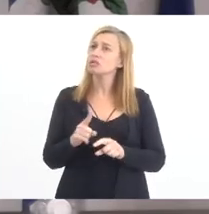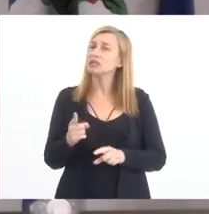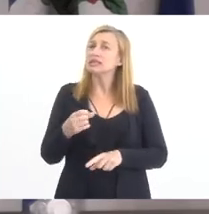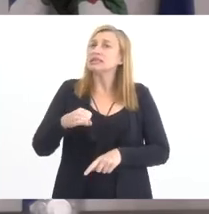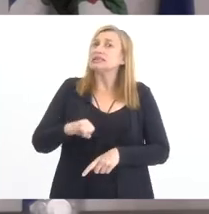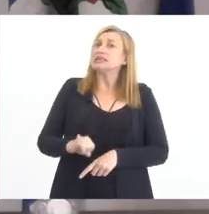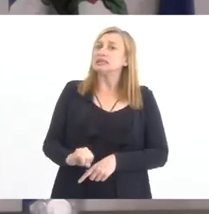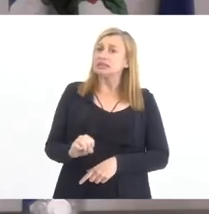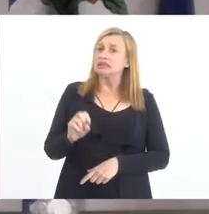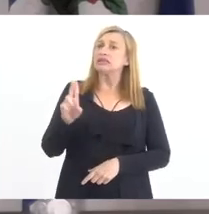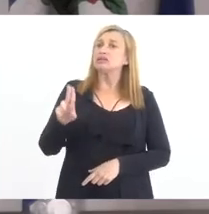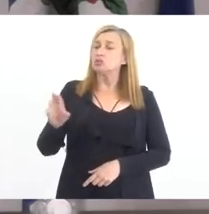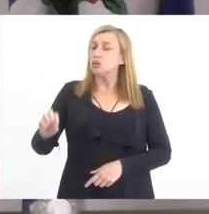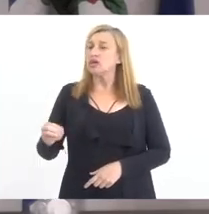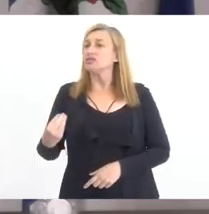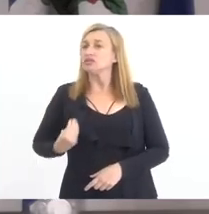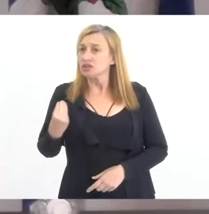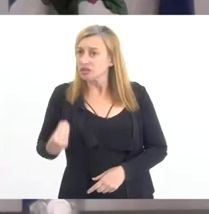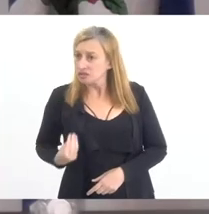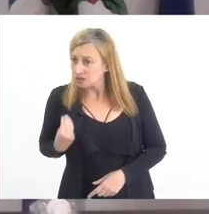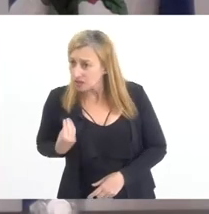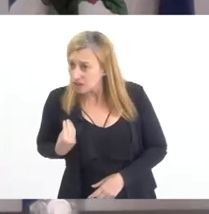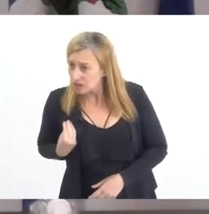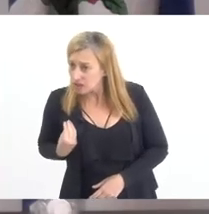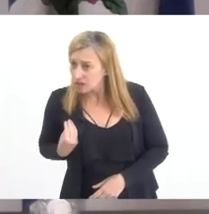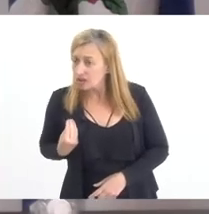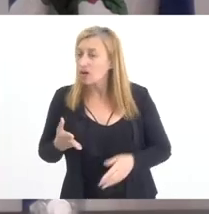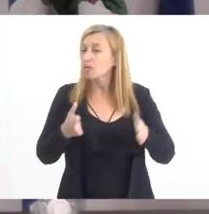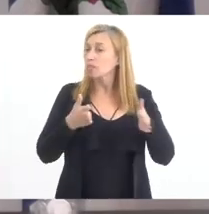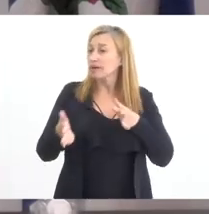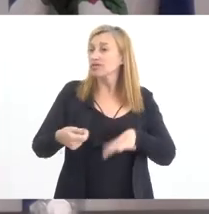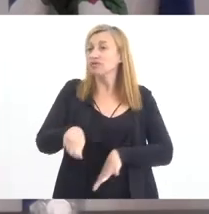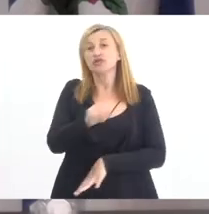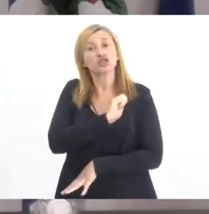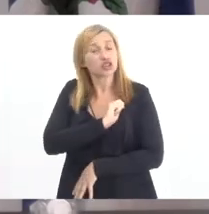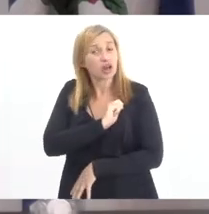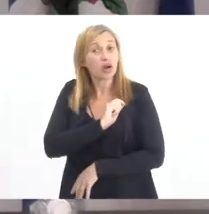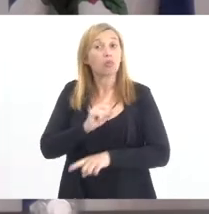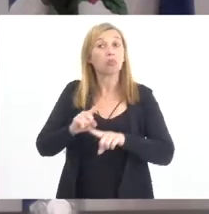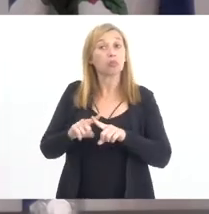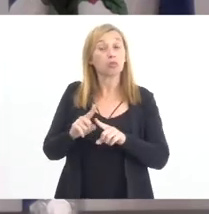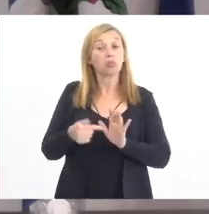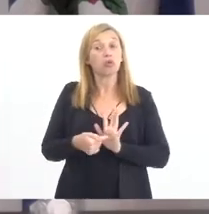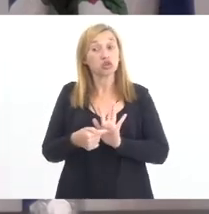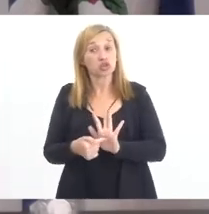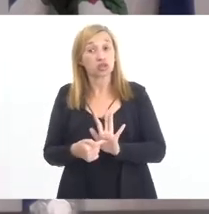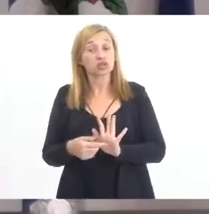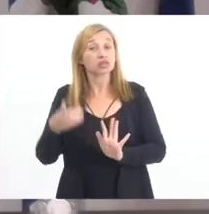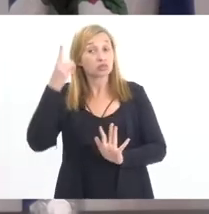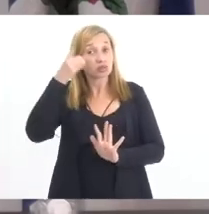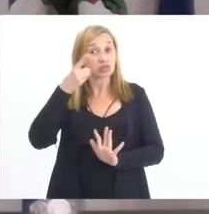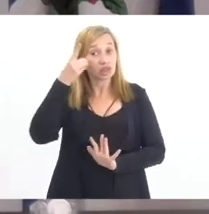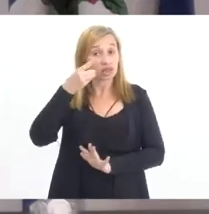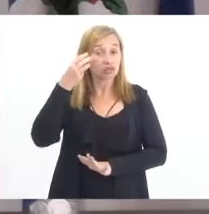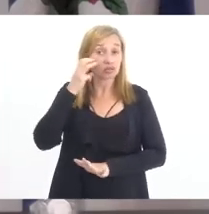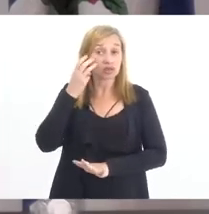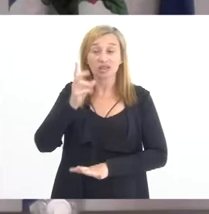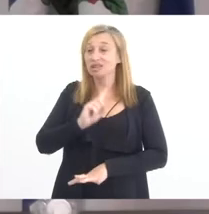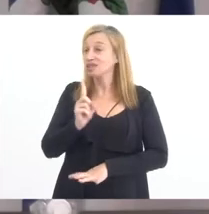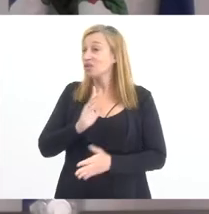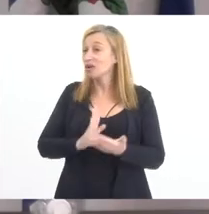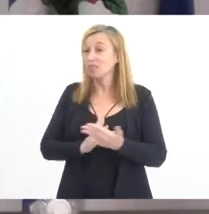a UESO sobreviver ao regime de recuperação fiscal. Porque, como apontado pelo deputado Valdec, não